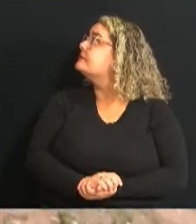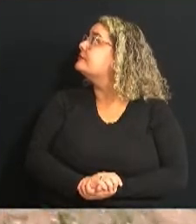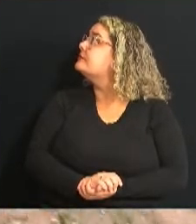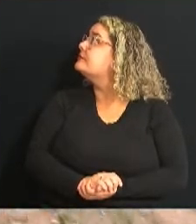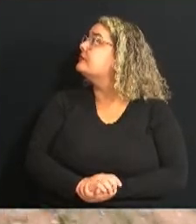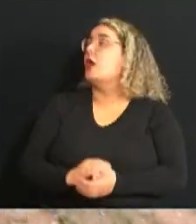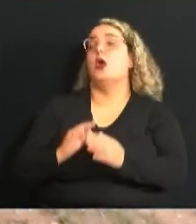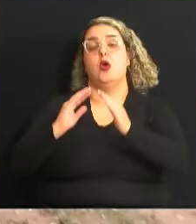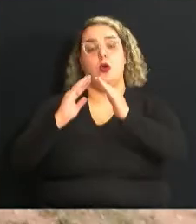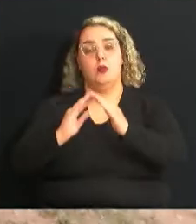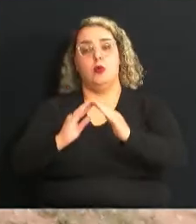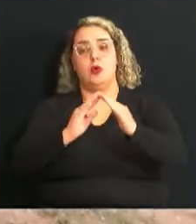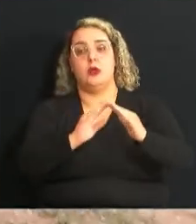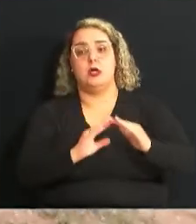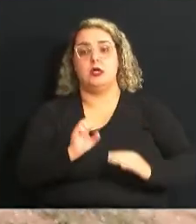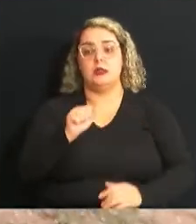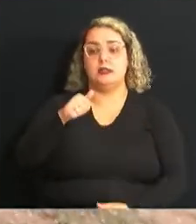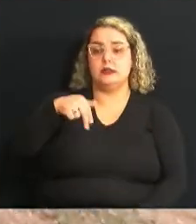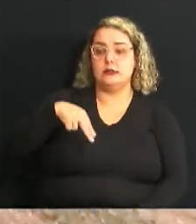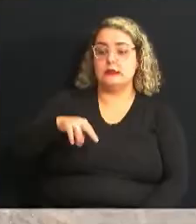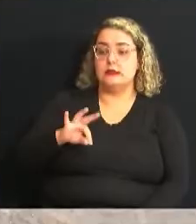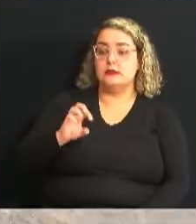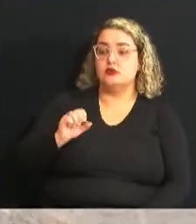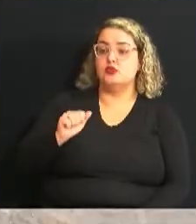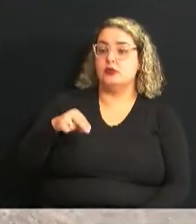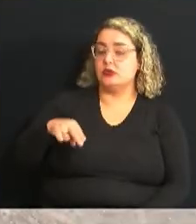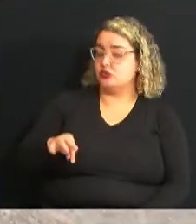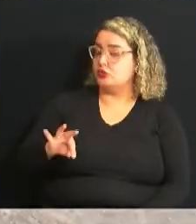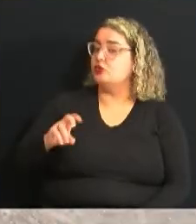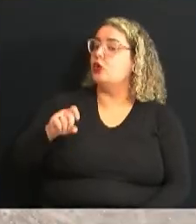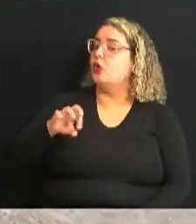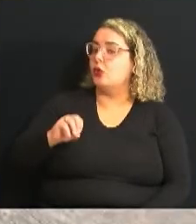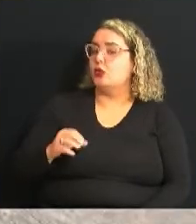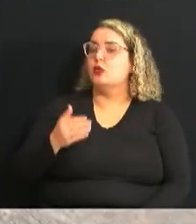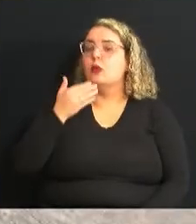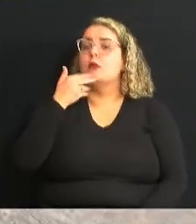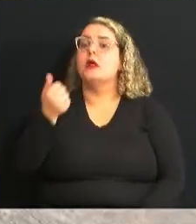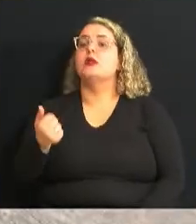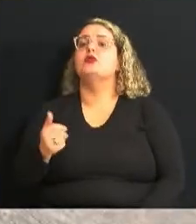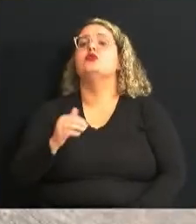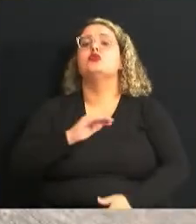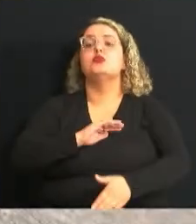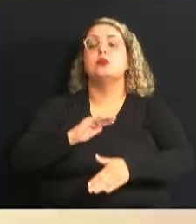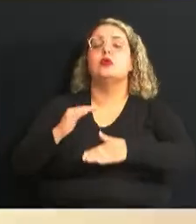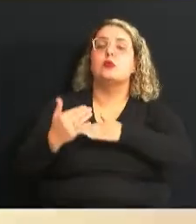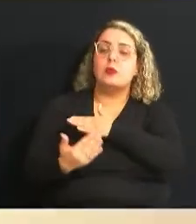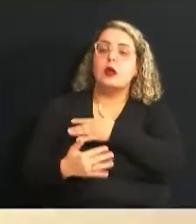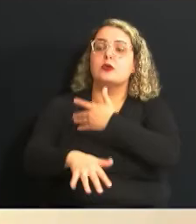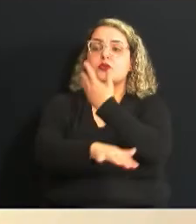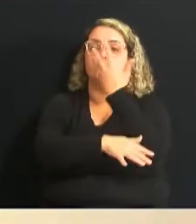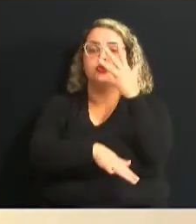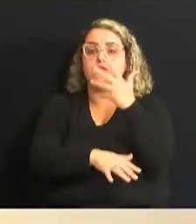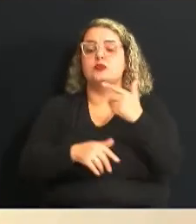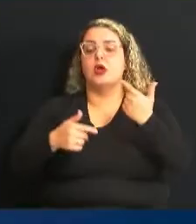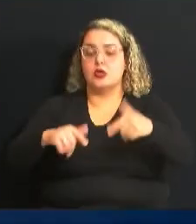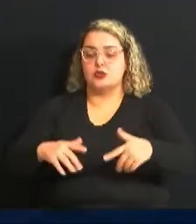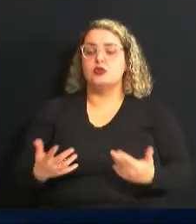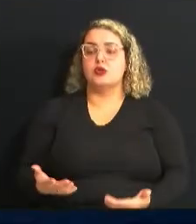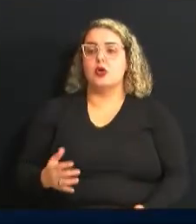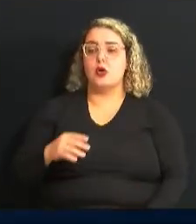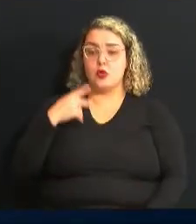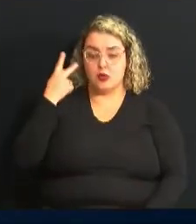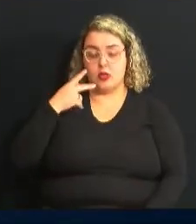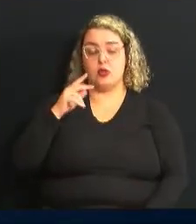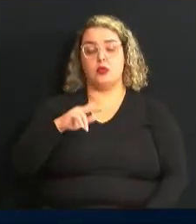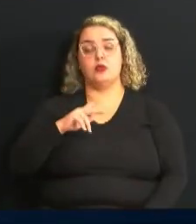Moradores do bairro Jardim Santo Antônio reivindicaram melhorias para o bairro e praças da região. O vereador Gustavo Peta